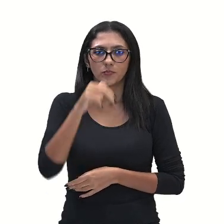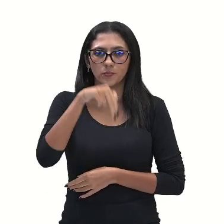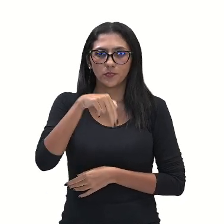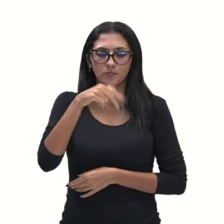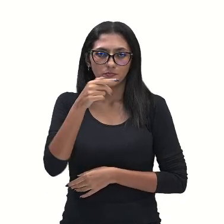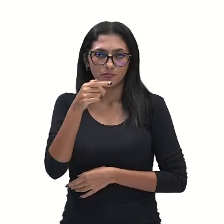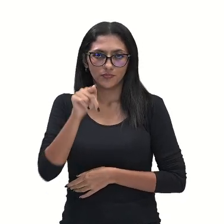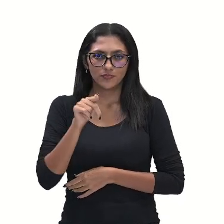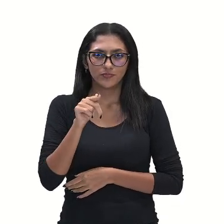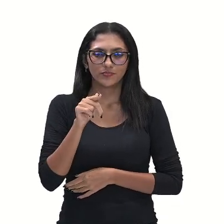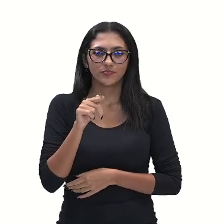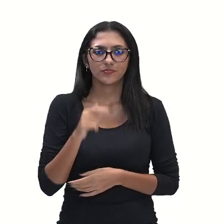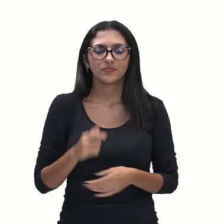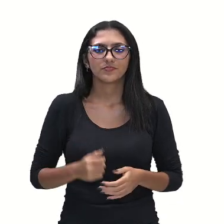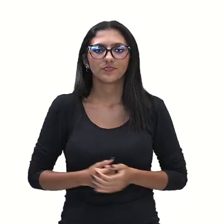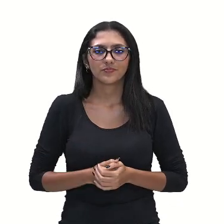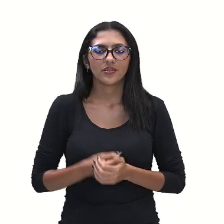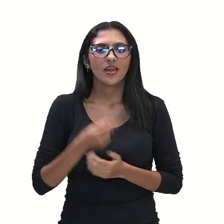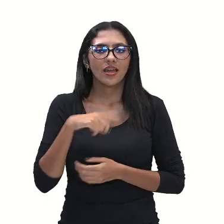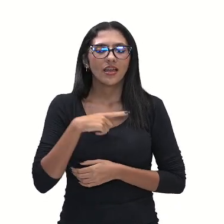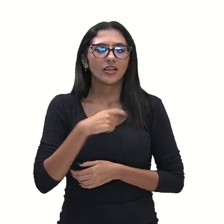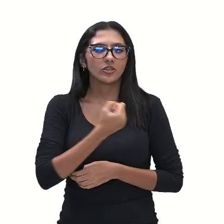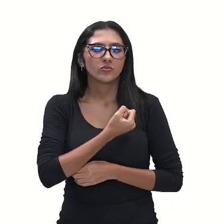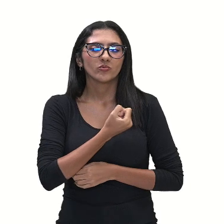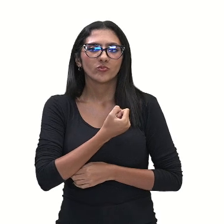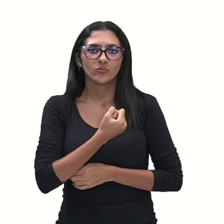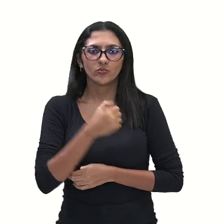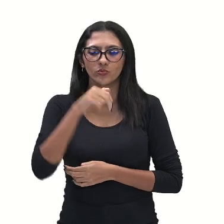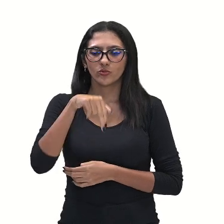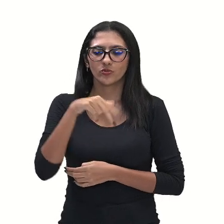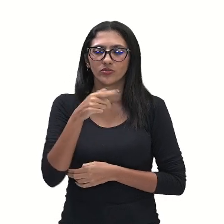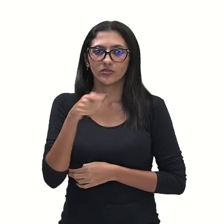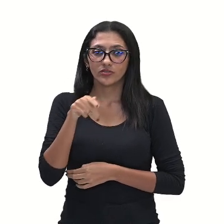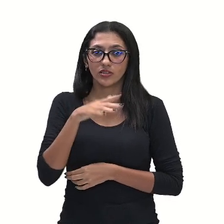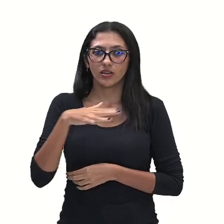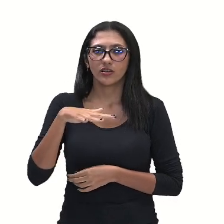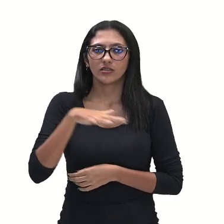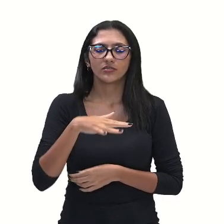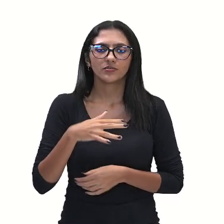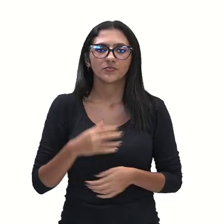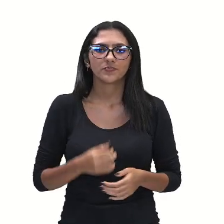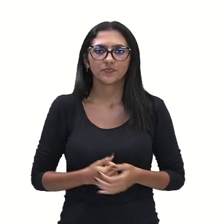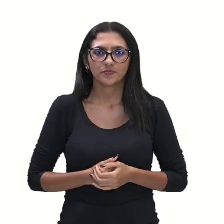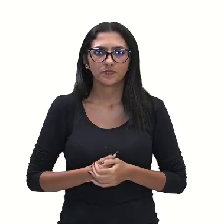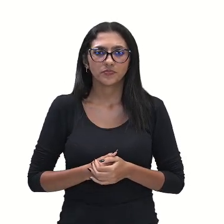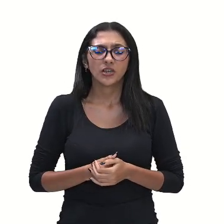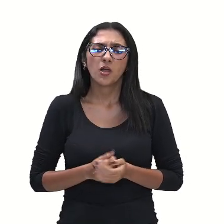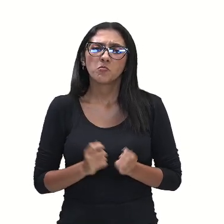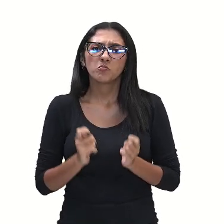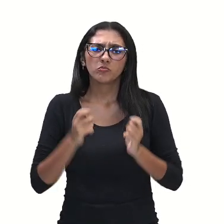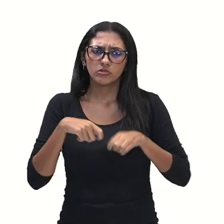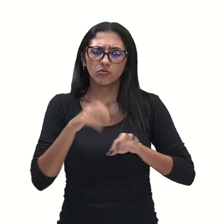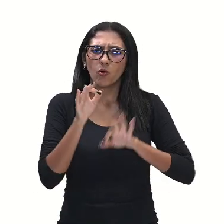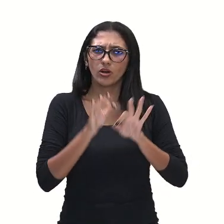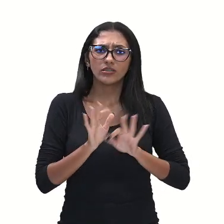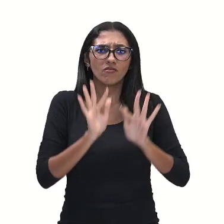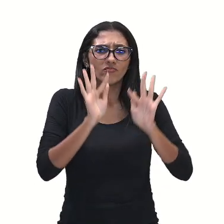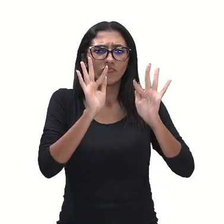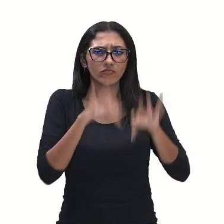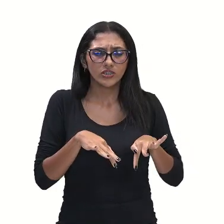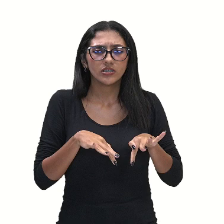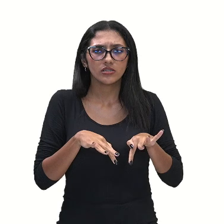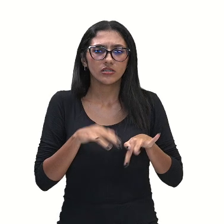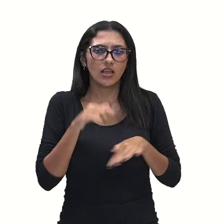π. Esse é o valor da nossa área total. A gente até poderia parar aqui, pessoal,